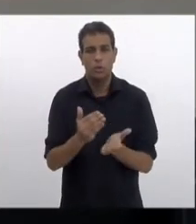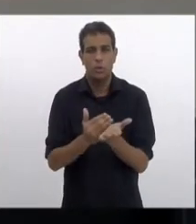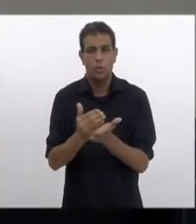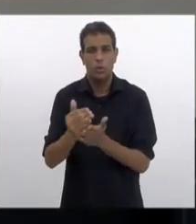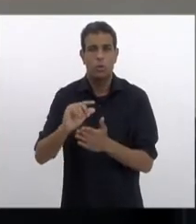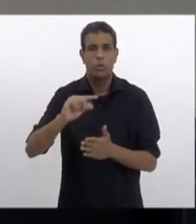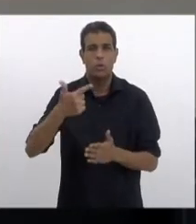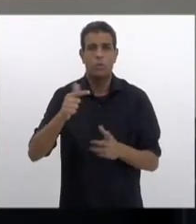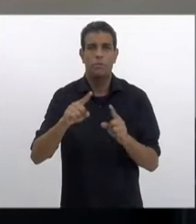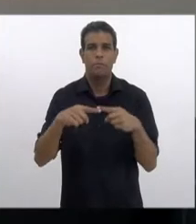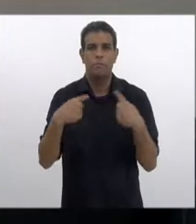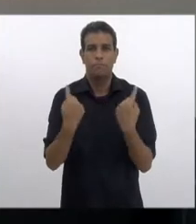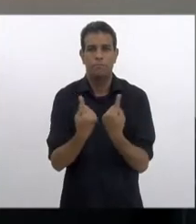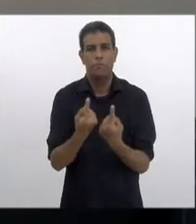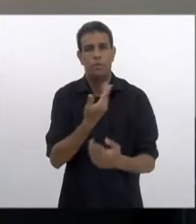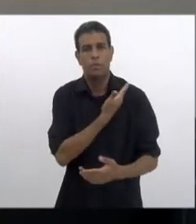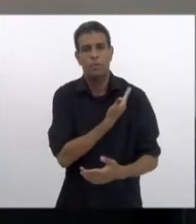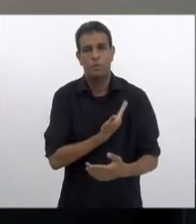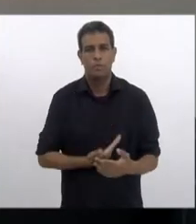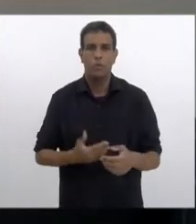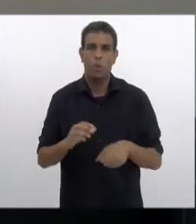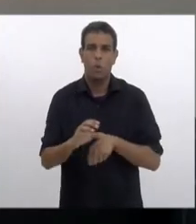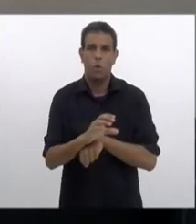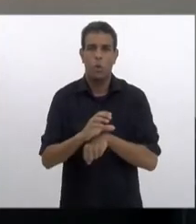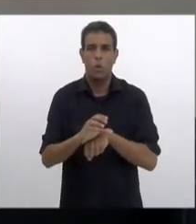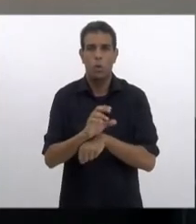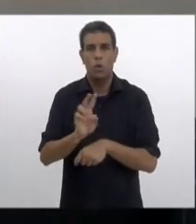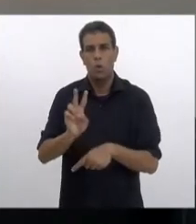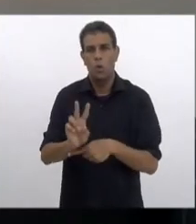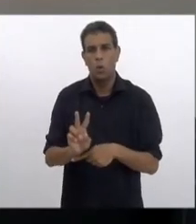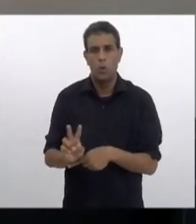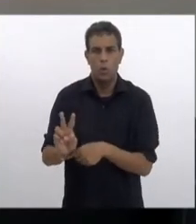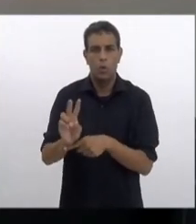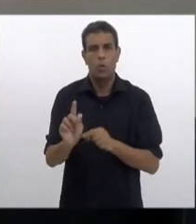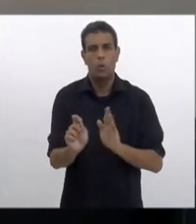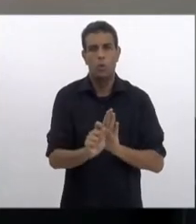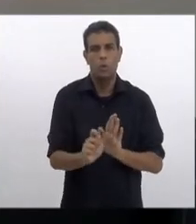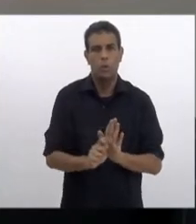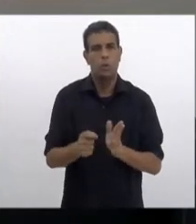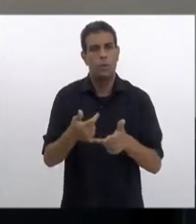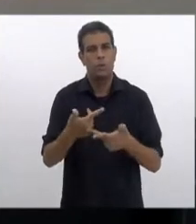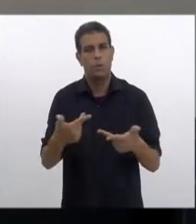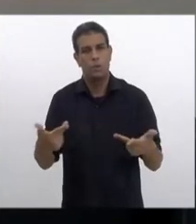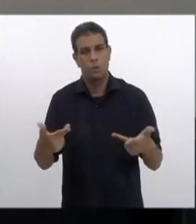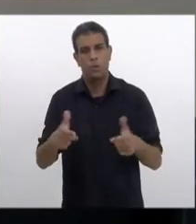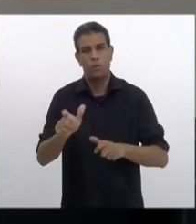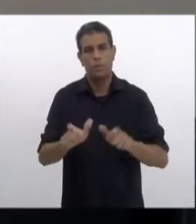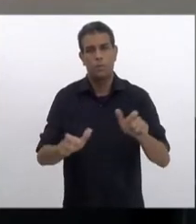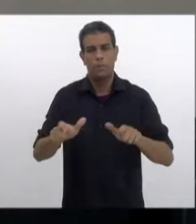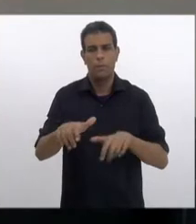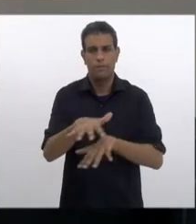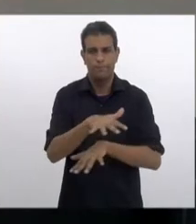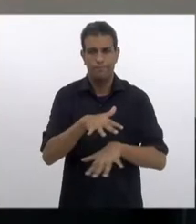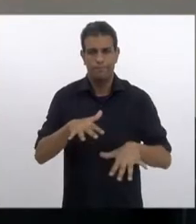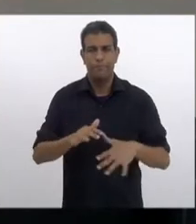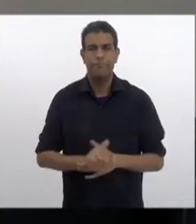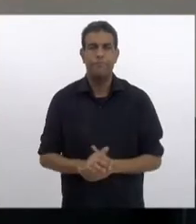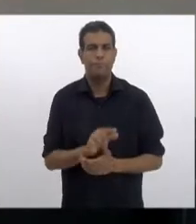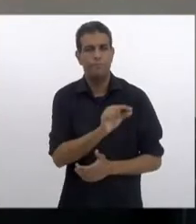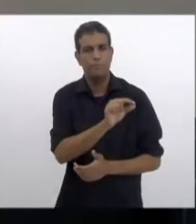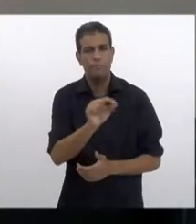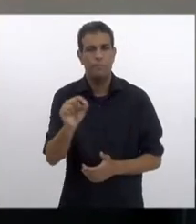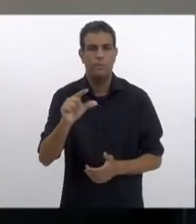segunda audiência pública da Comissão de Prevenção ao Uso de Drogas e Dependentes Químicos em geral, de uma